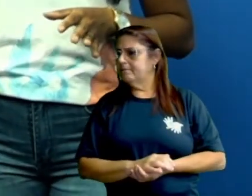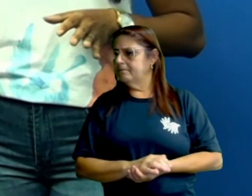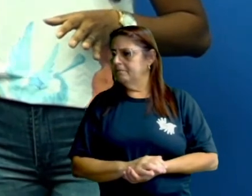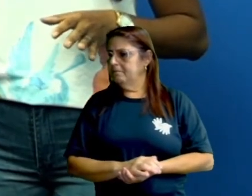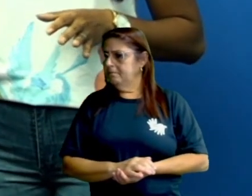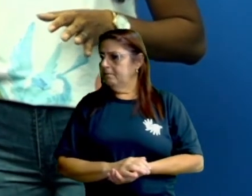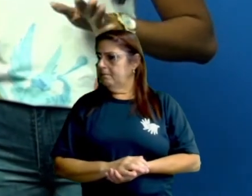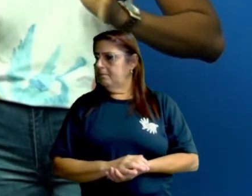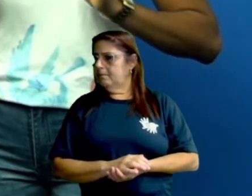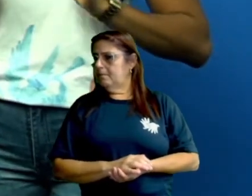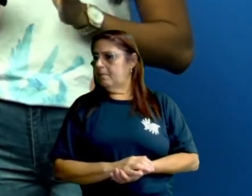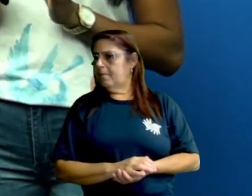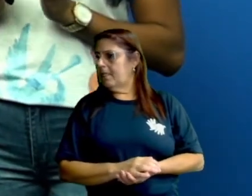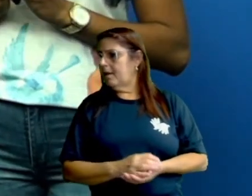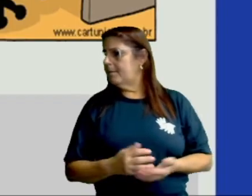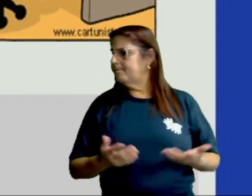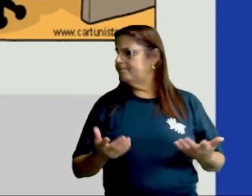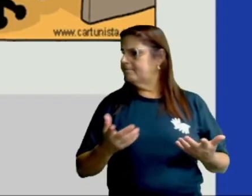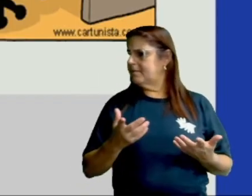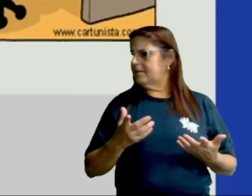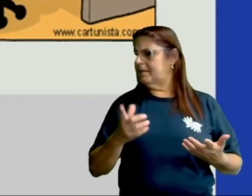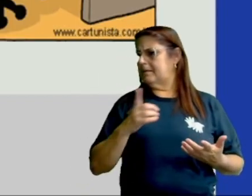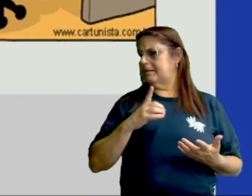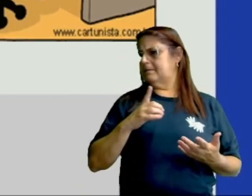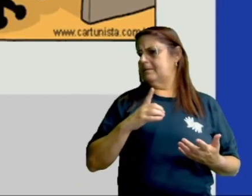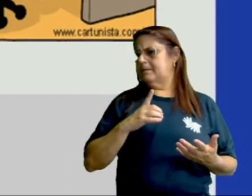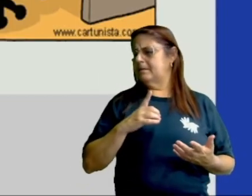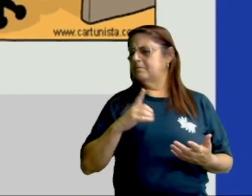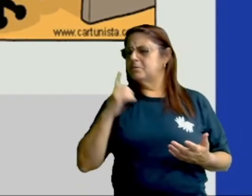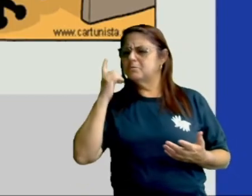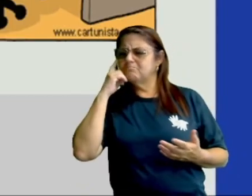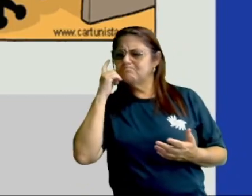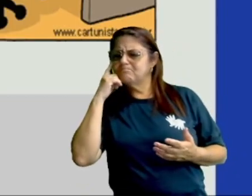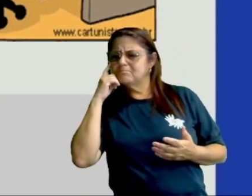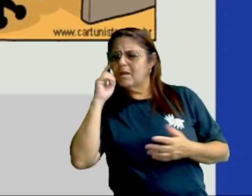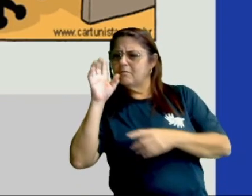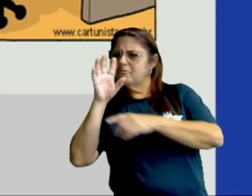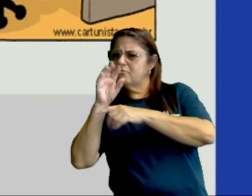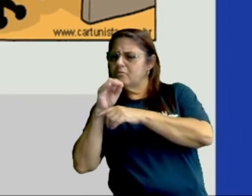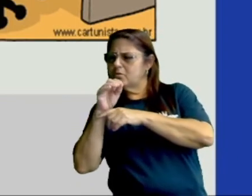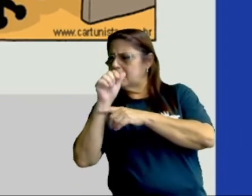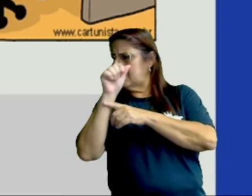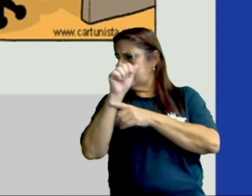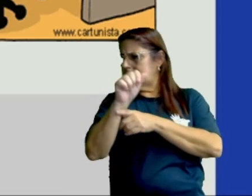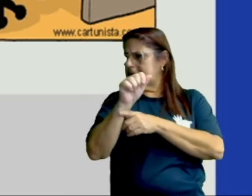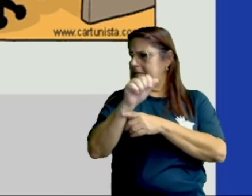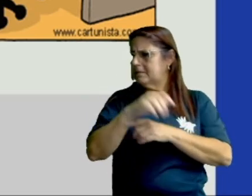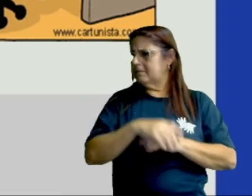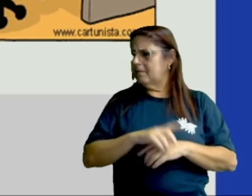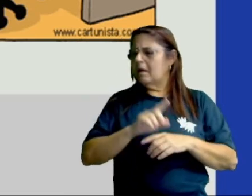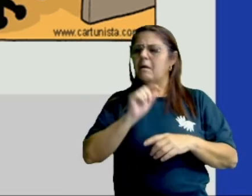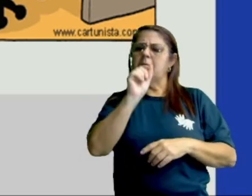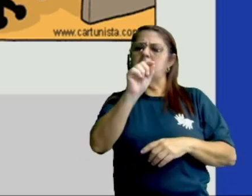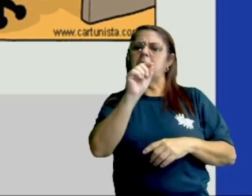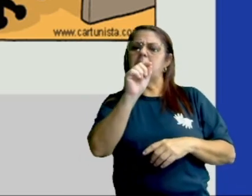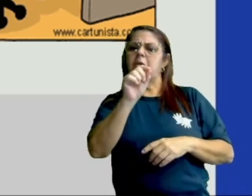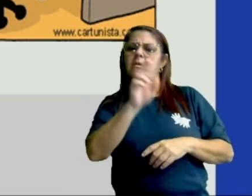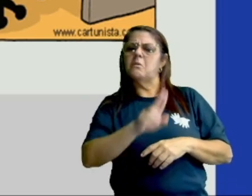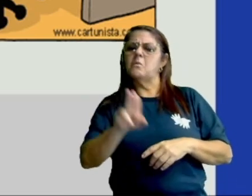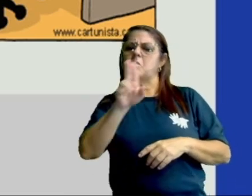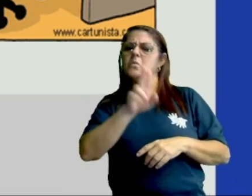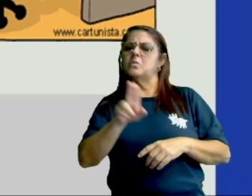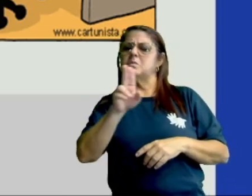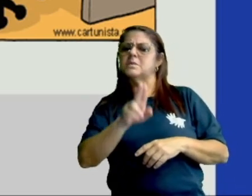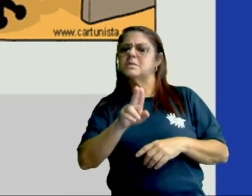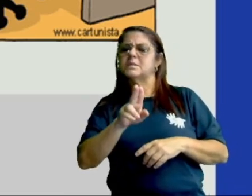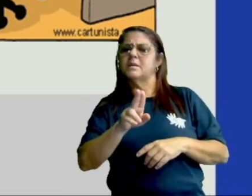Gente, nós temos a imagem aí, vamos analisar. Porque a letra A, ela pergunta assim, quem faz uso